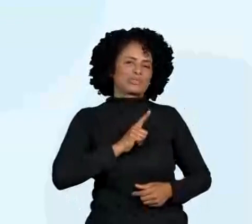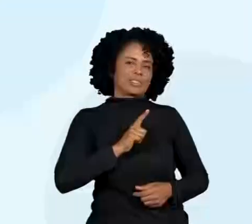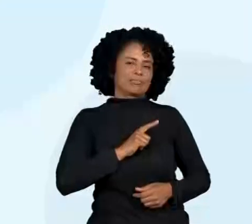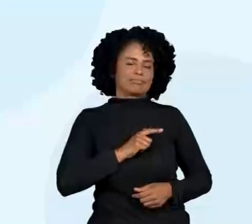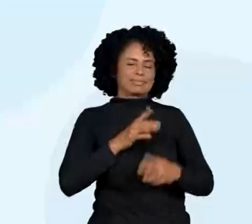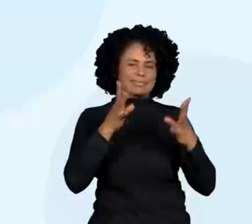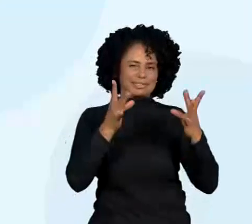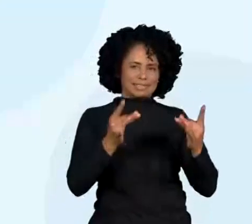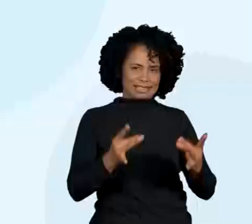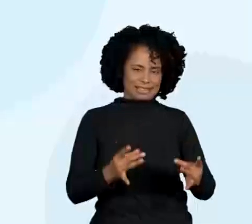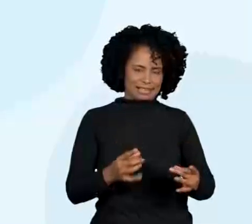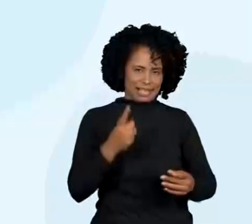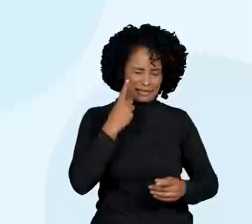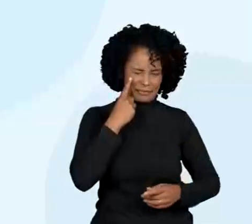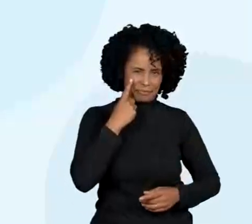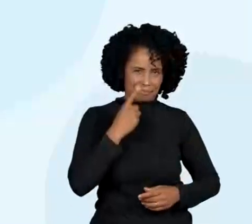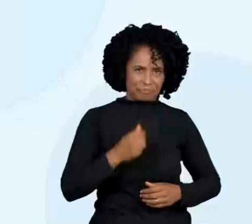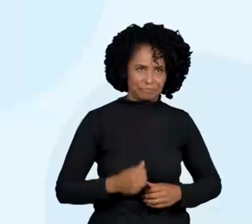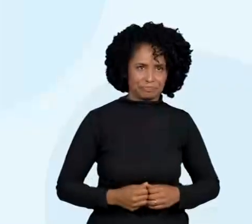nesses detalhes.